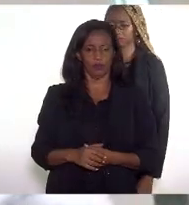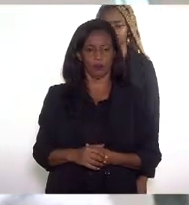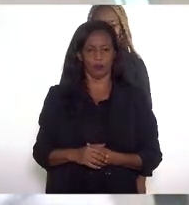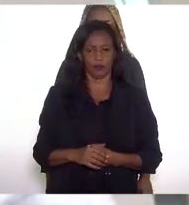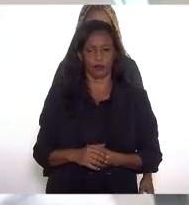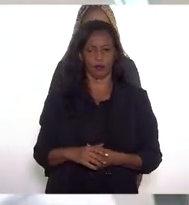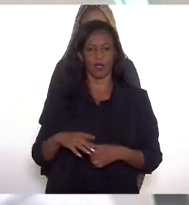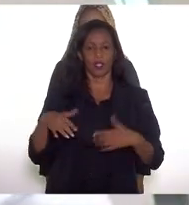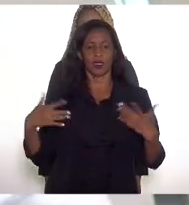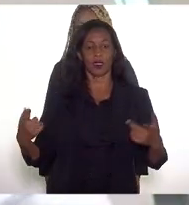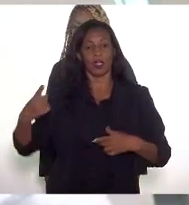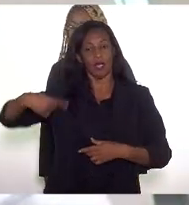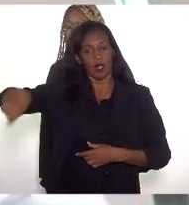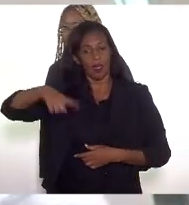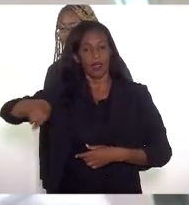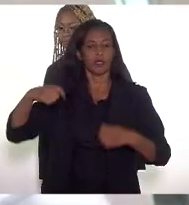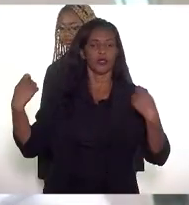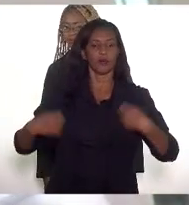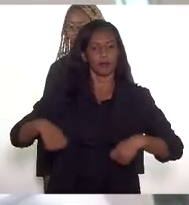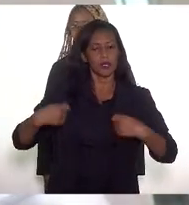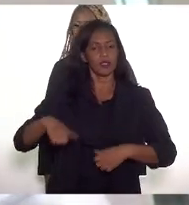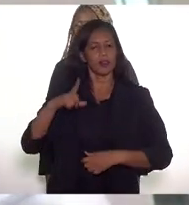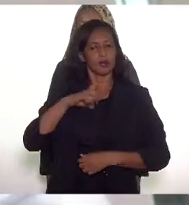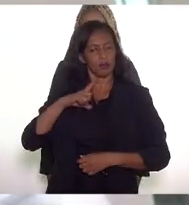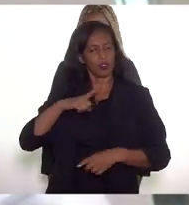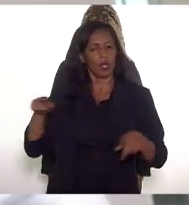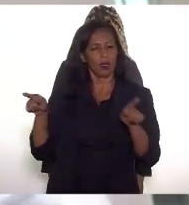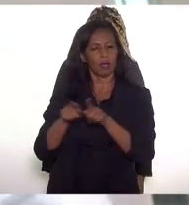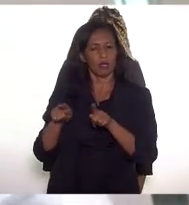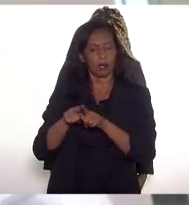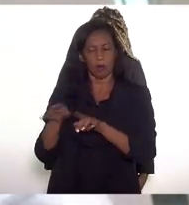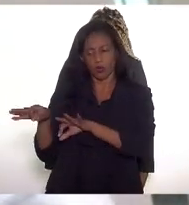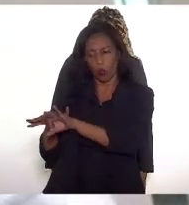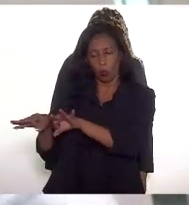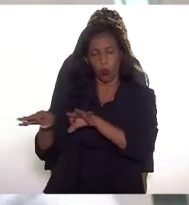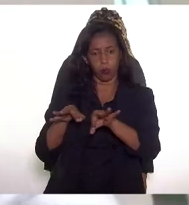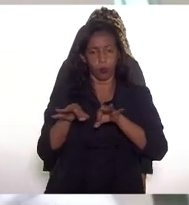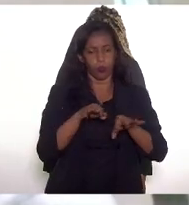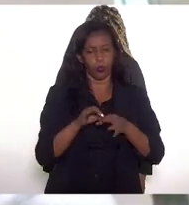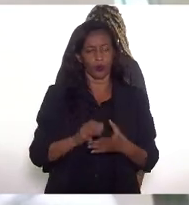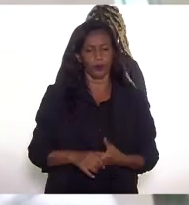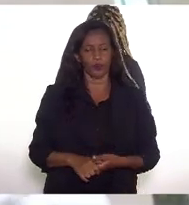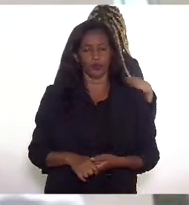fiscal, e que eles precisam estar, de alguma forma,